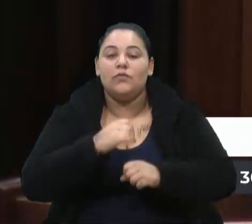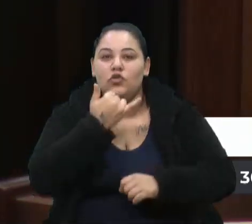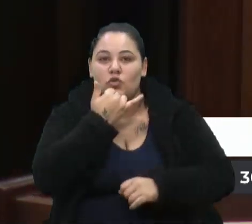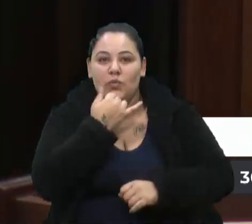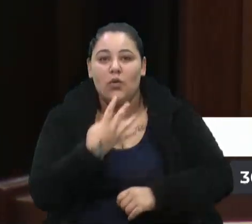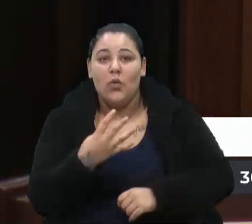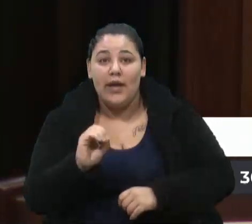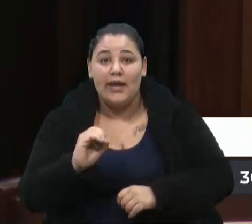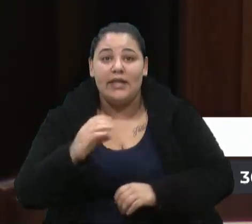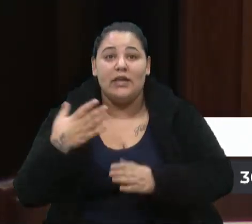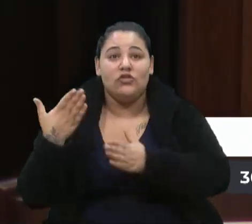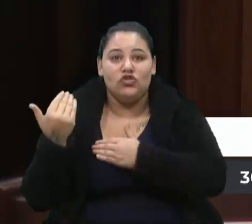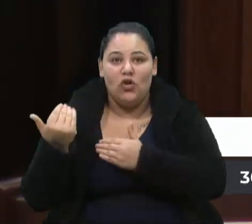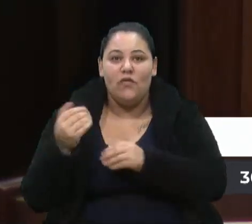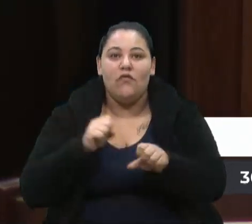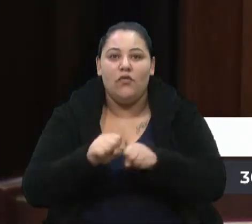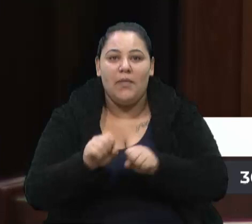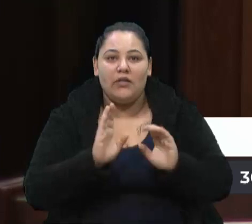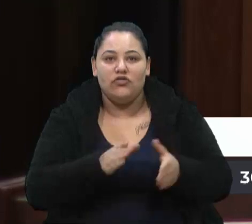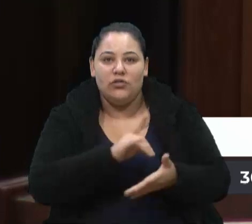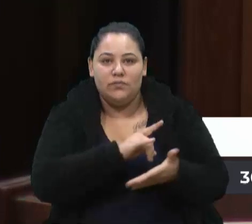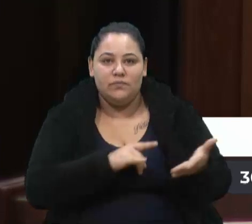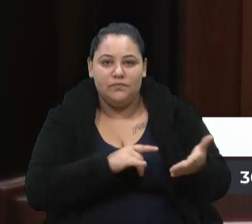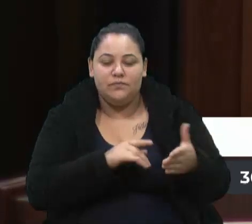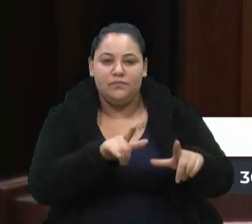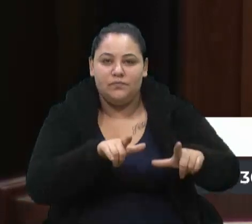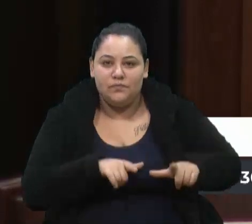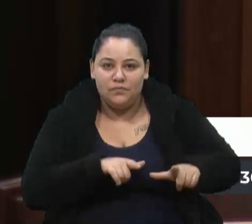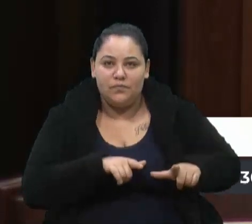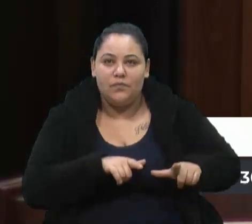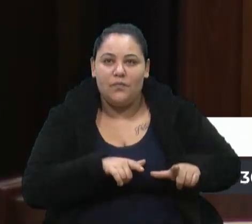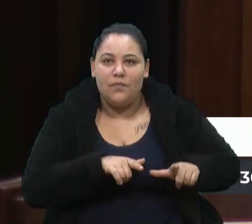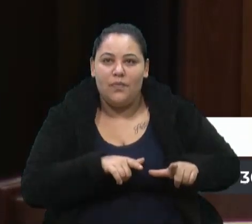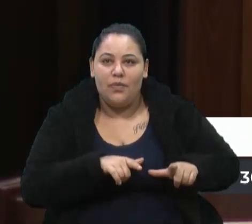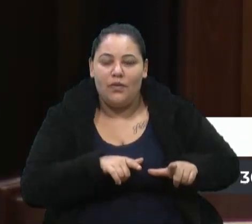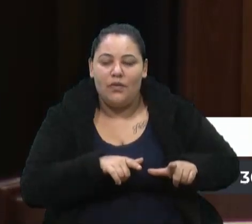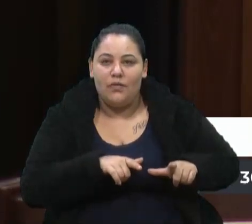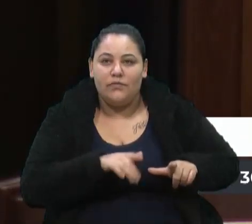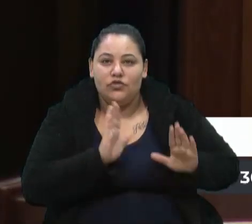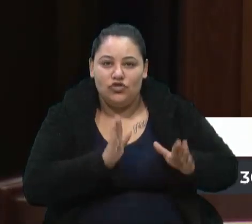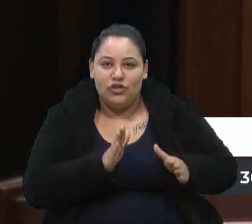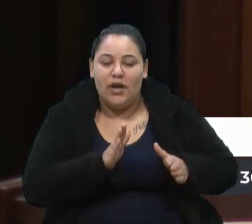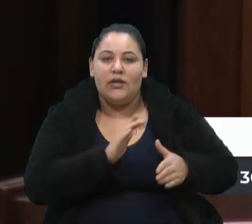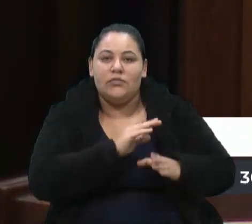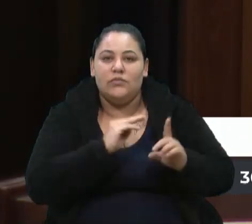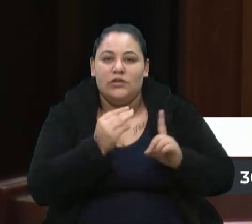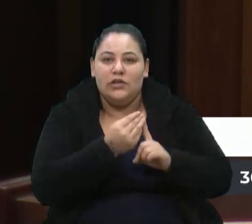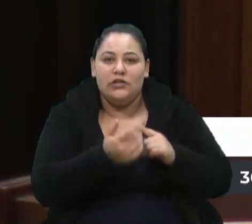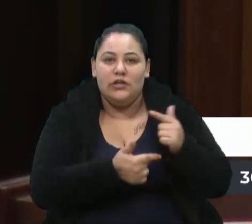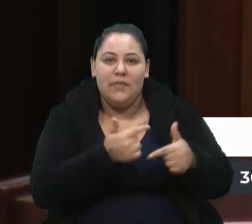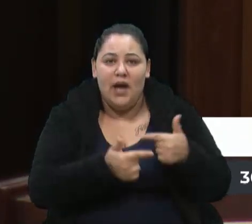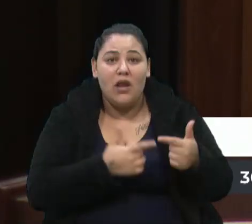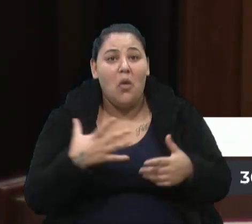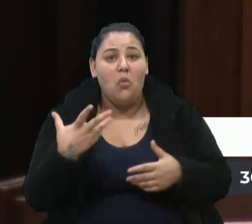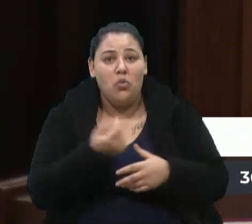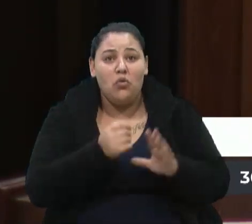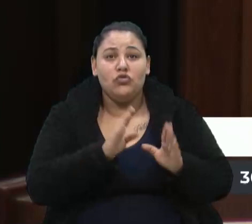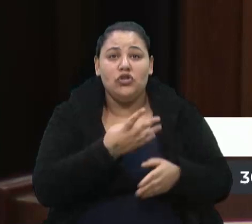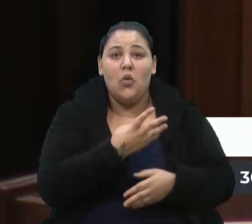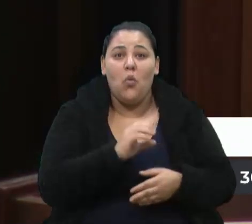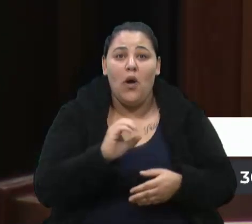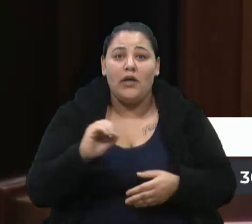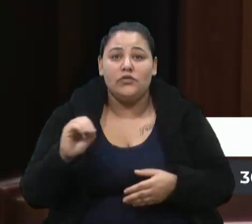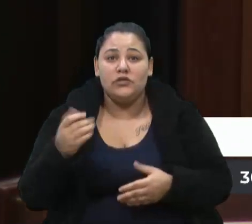já no mercado de trabalho né e ao todo em 17 turnos já foram 400 jovens que receberam